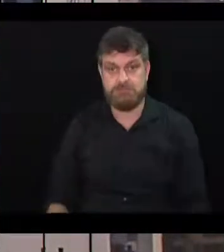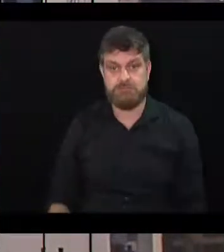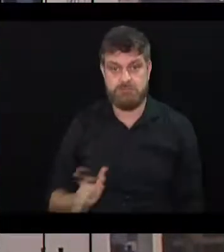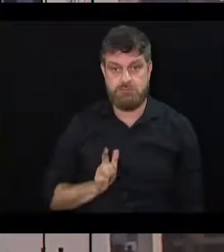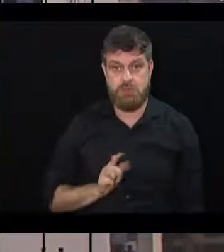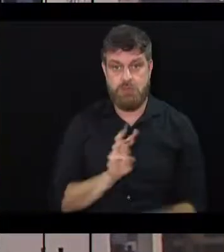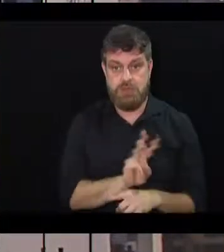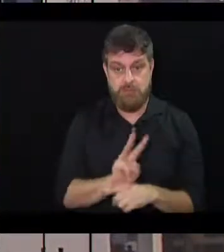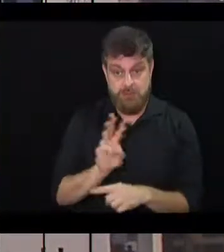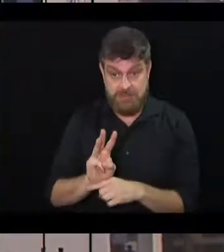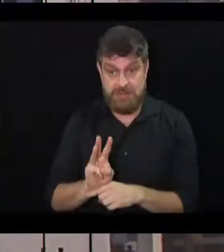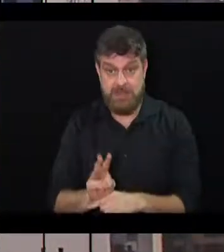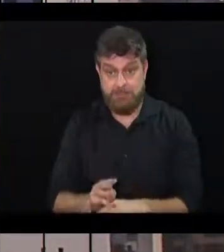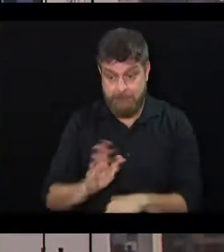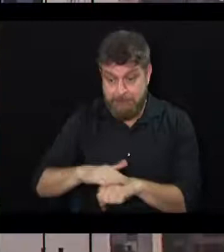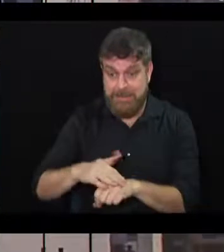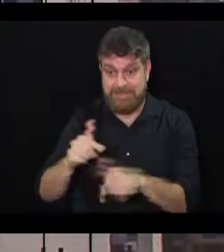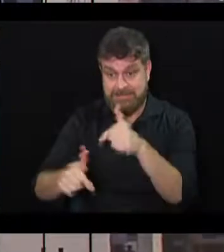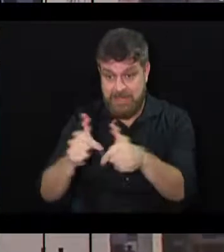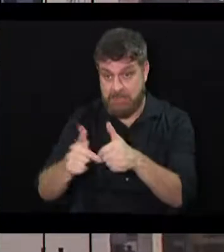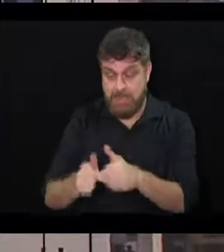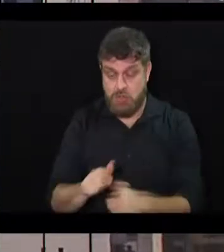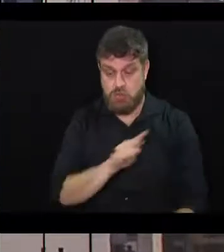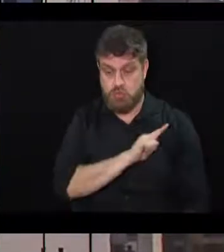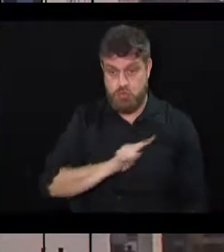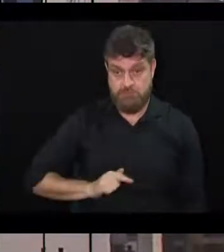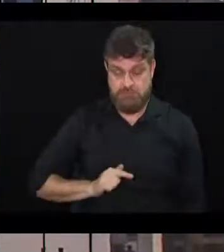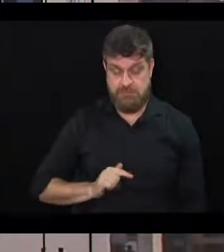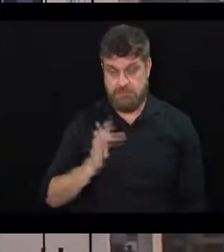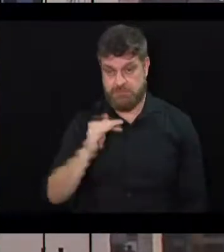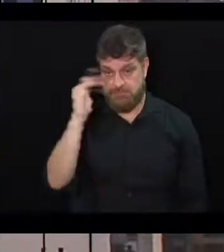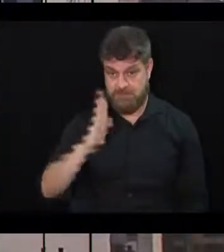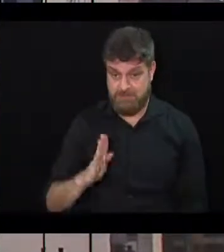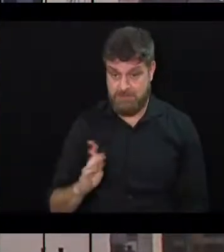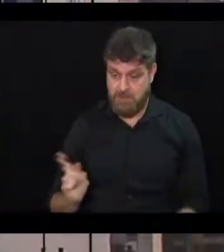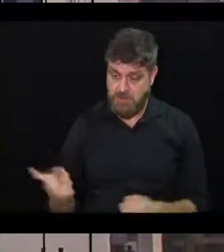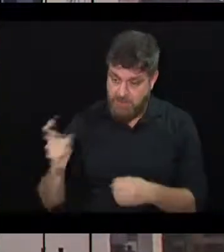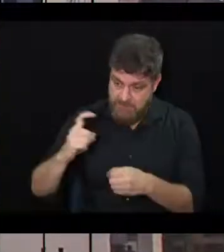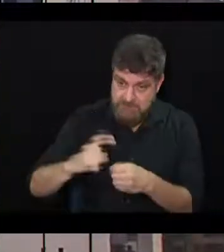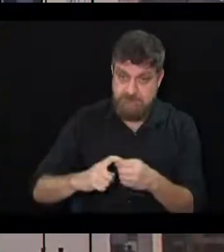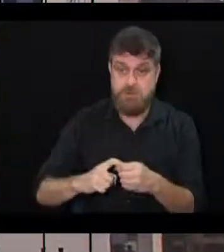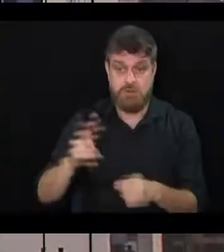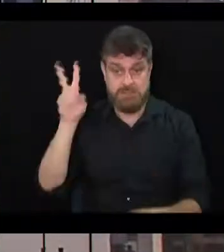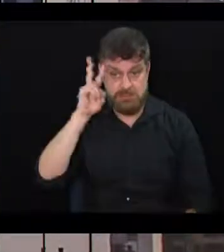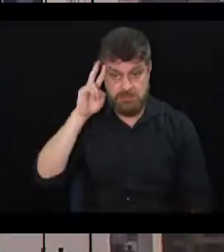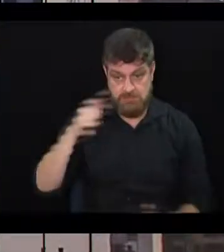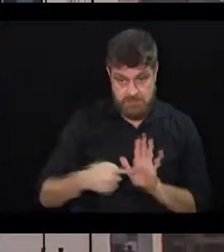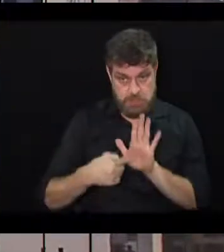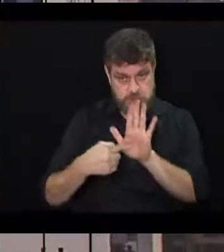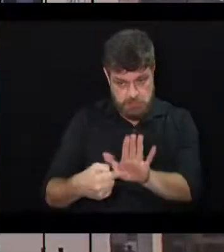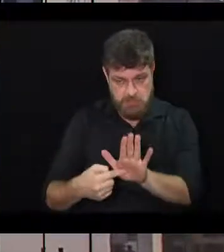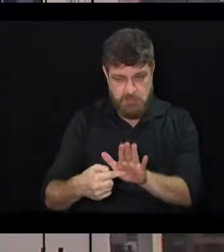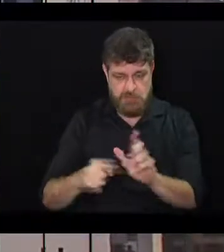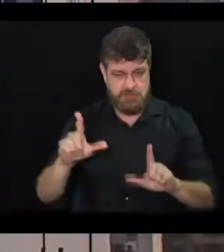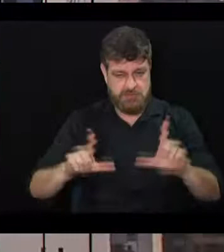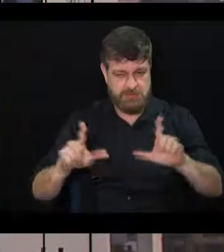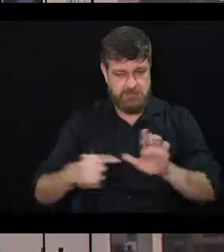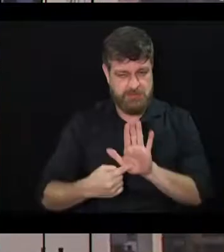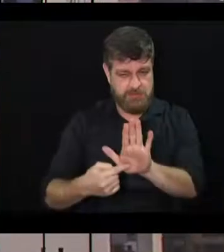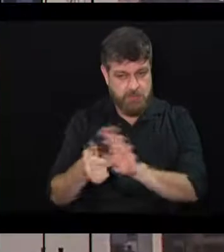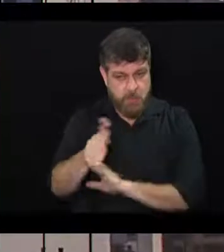Governo Federal. O atendimento volta normalmente na segunda-feira e a gente mostra aqui no Jornal Câmara Notícia, tá